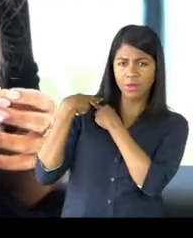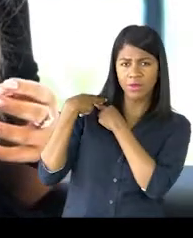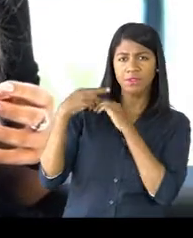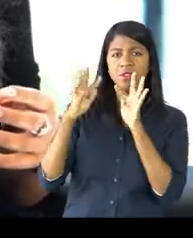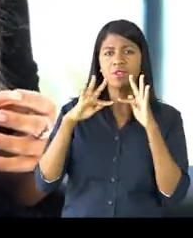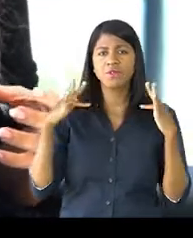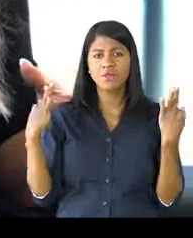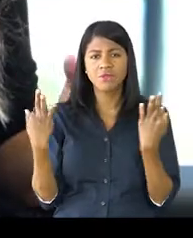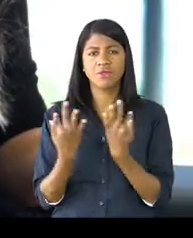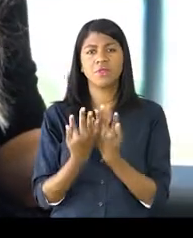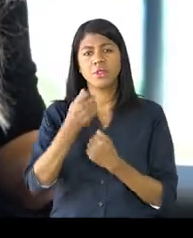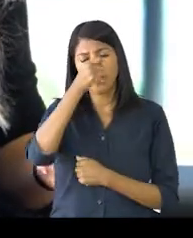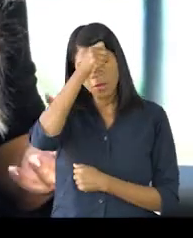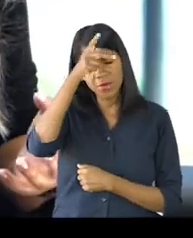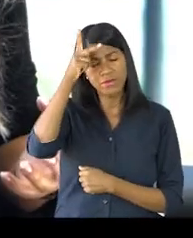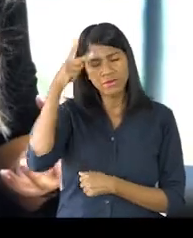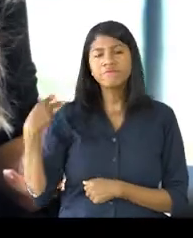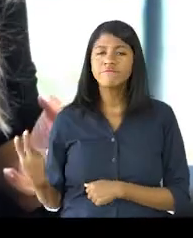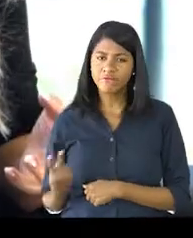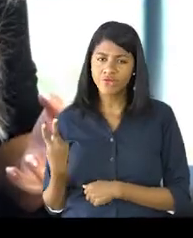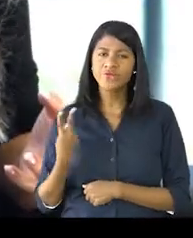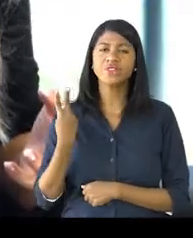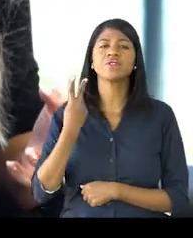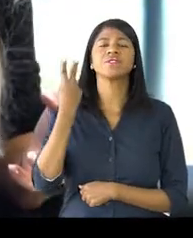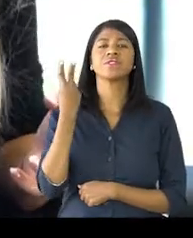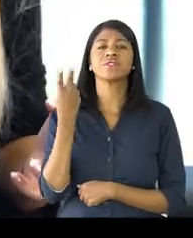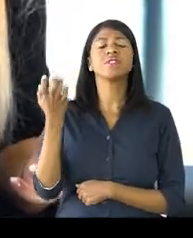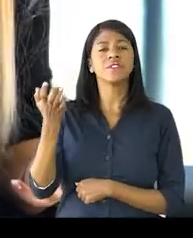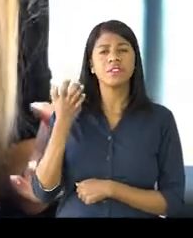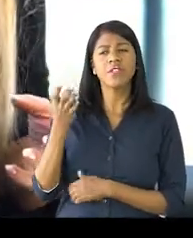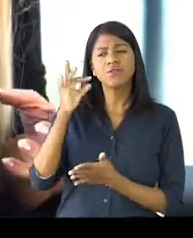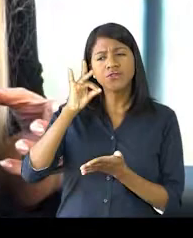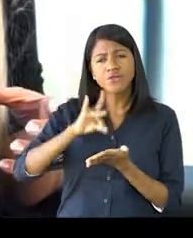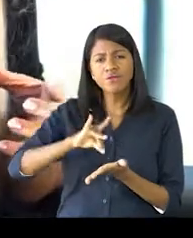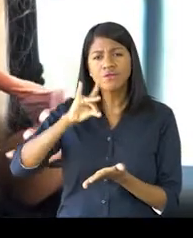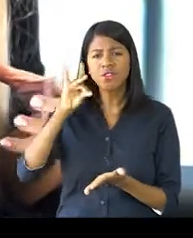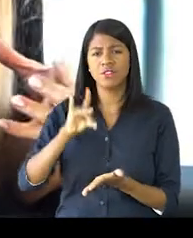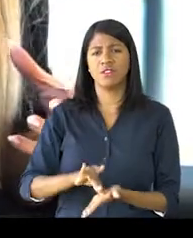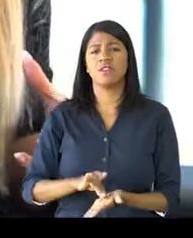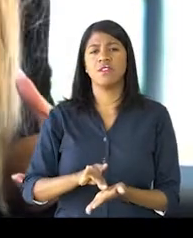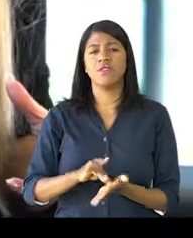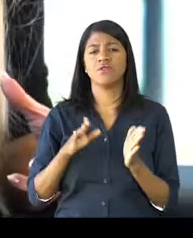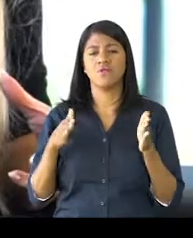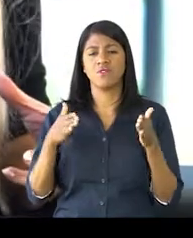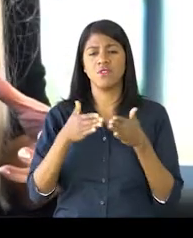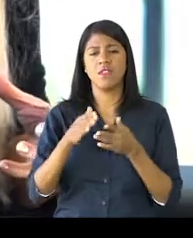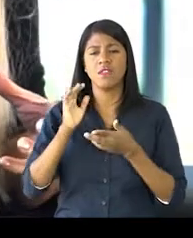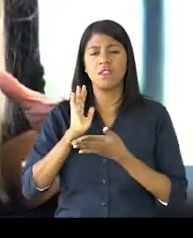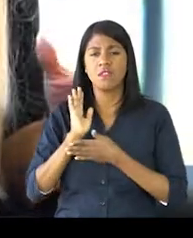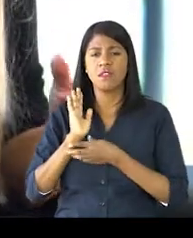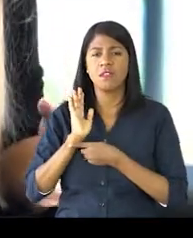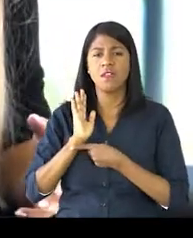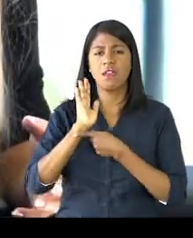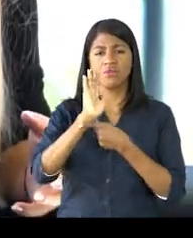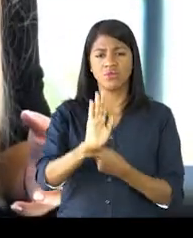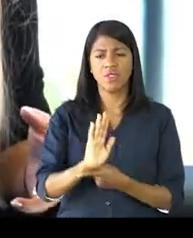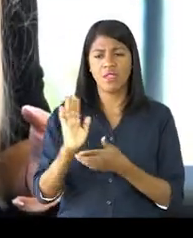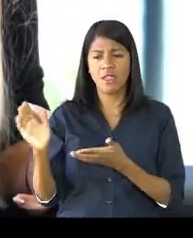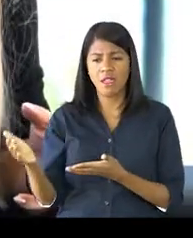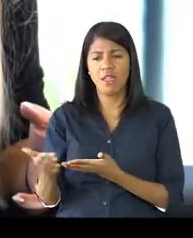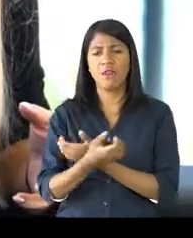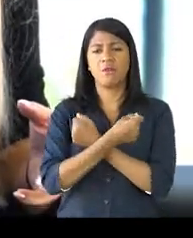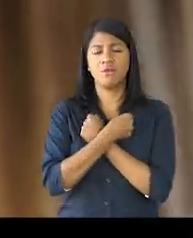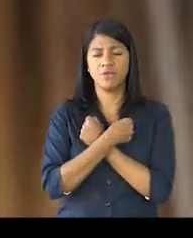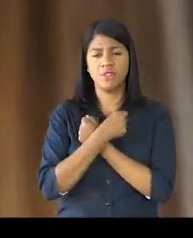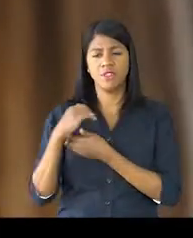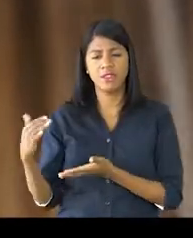são grandes responsáveis pela família e o prefeito valoriza isso e quer realmente, né, cumprir seu plano de